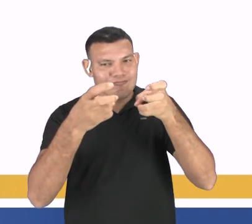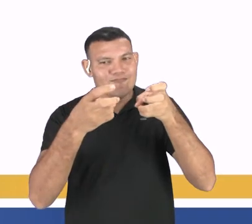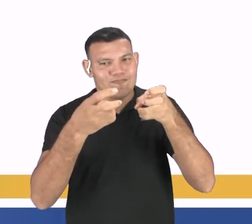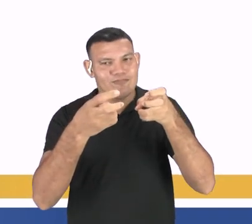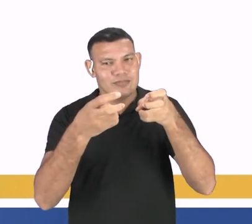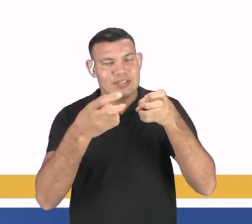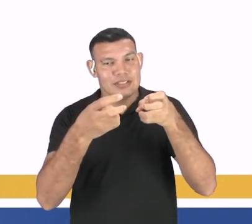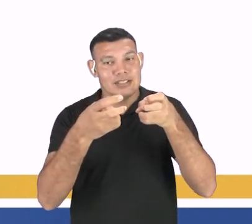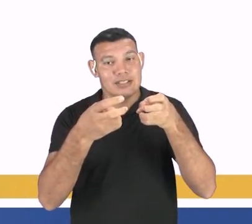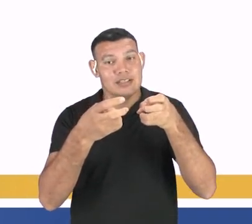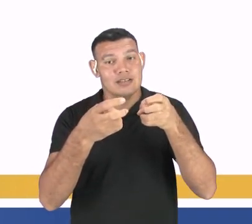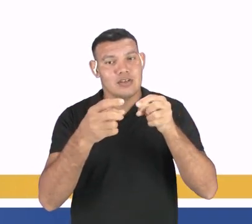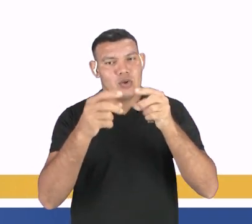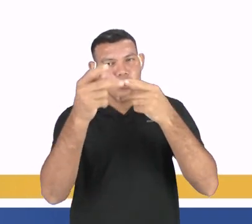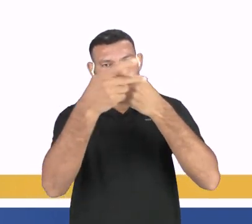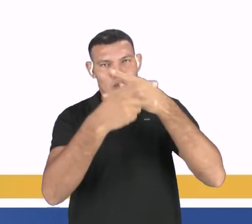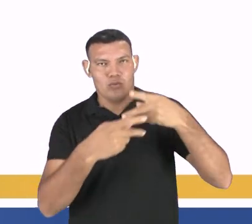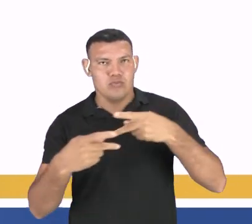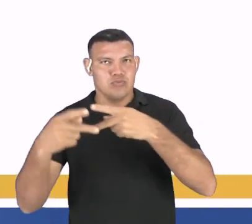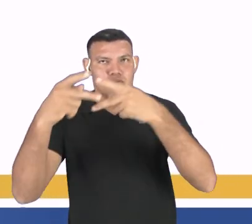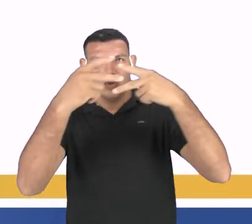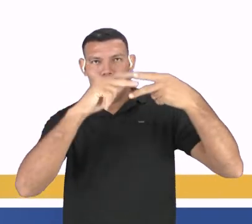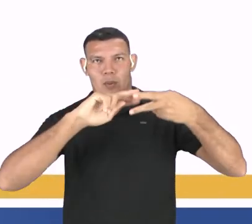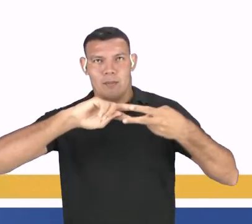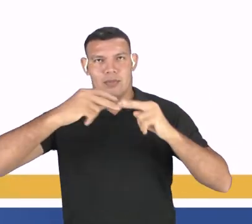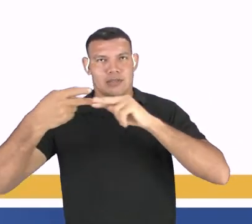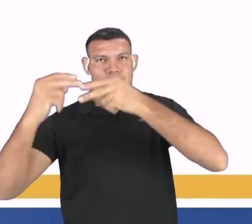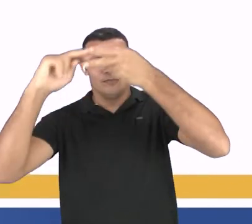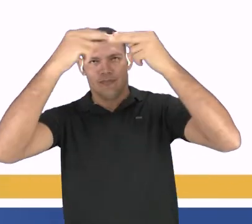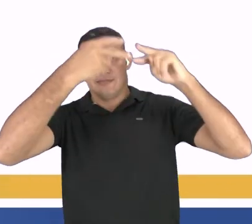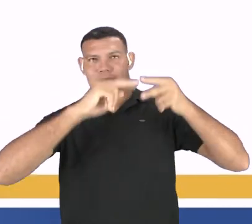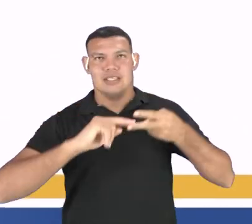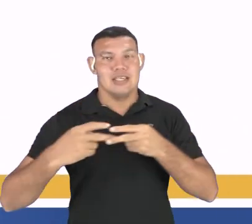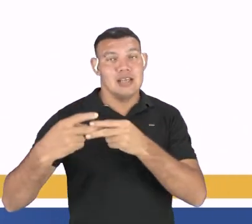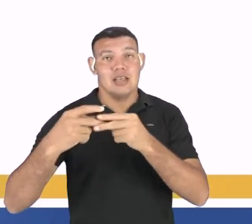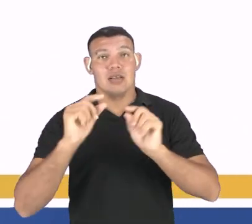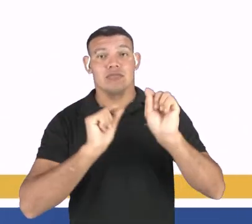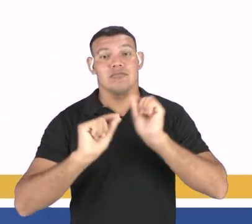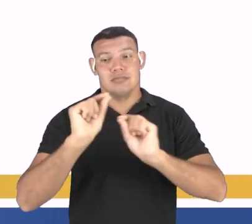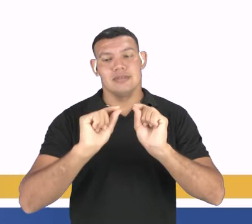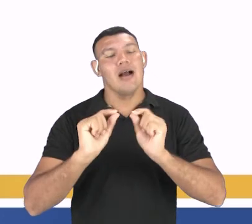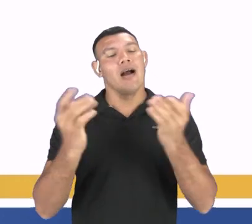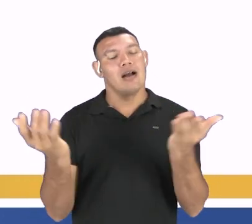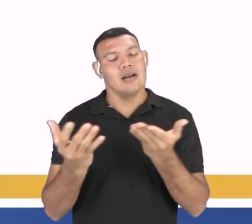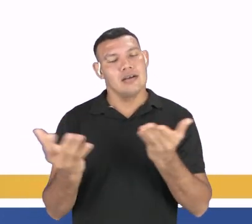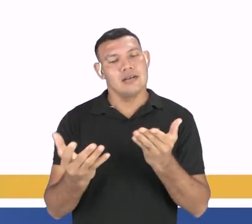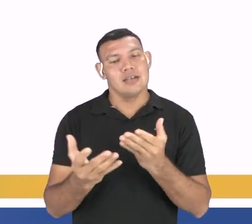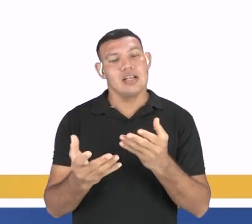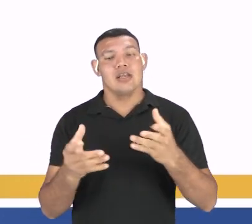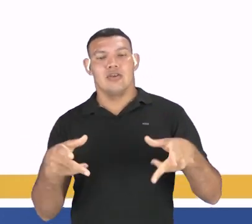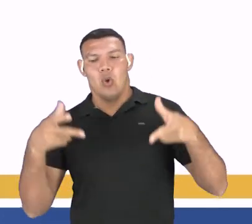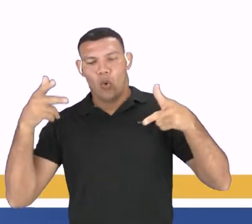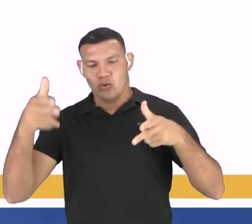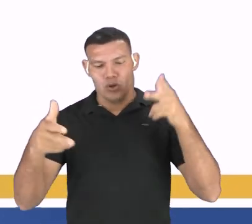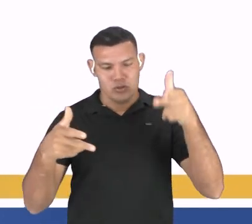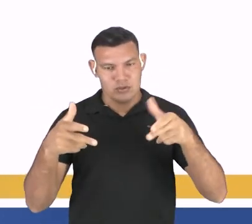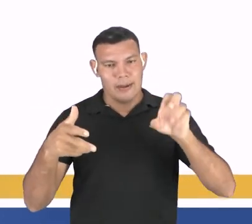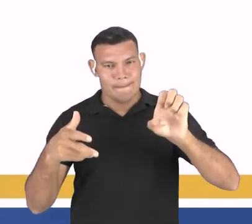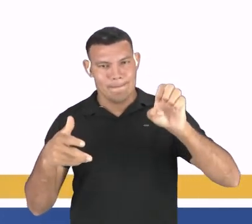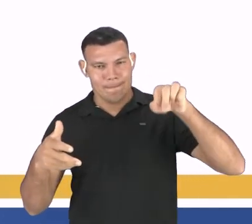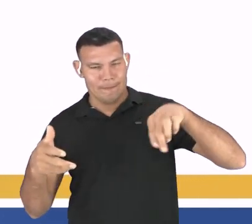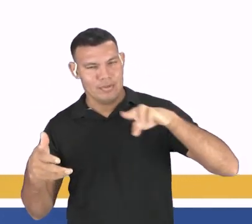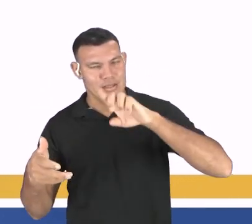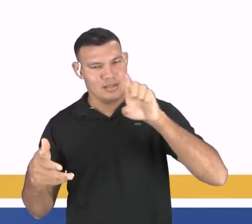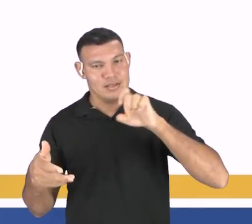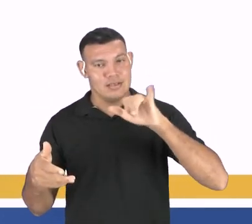DNA circular aquele gênio que a gente usou né na verdade exame de instituições formou daí né combina